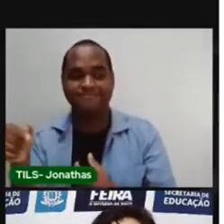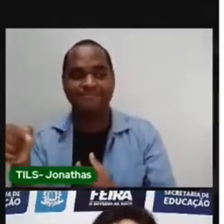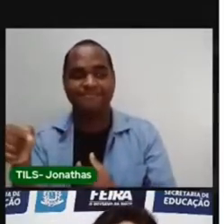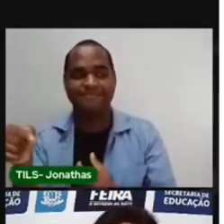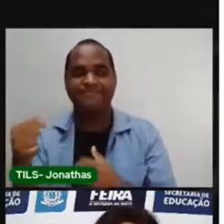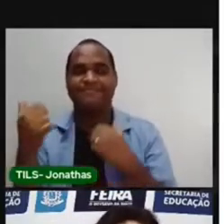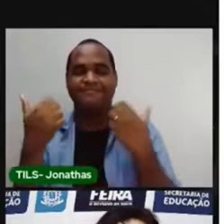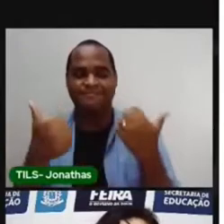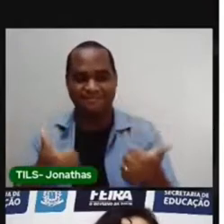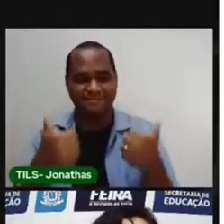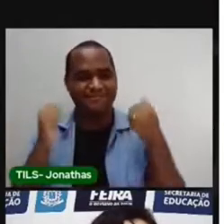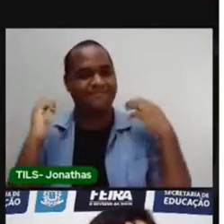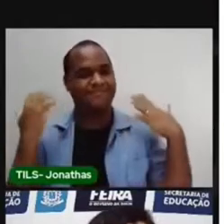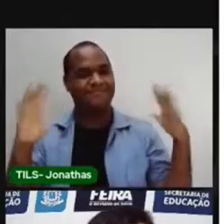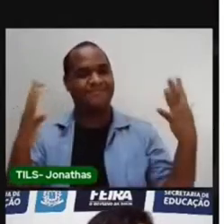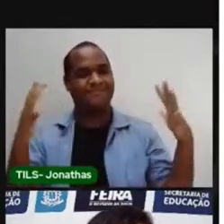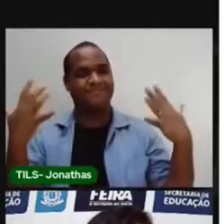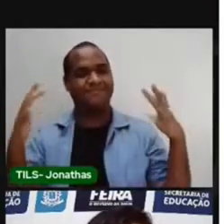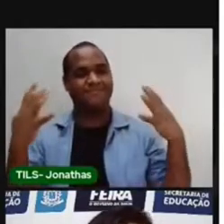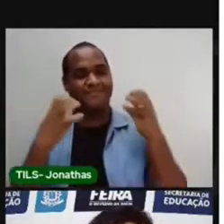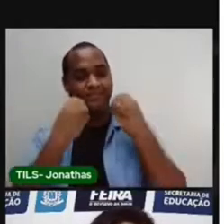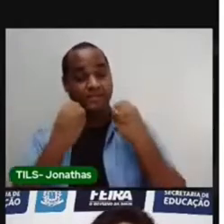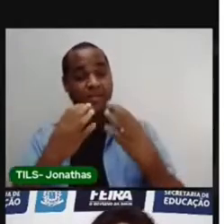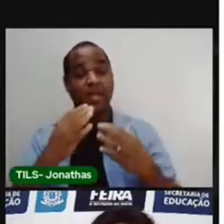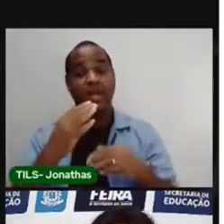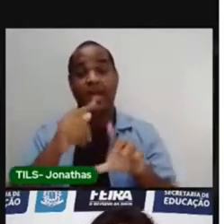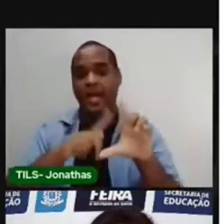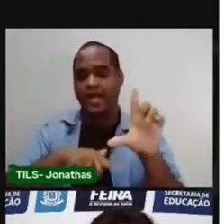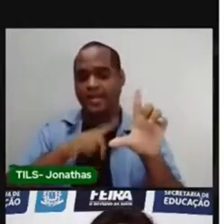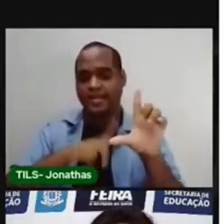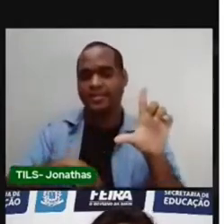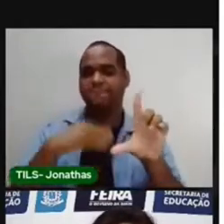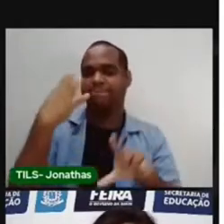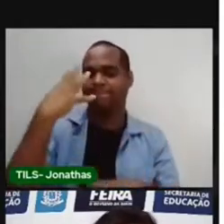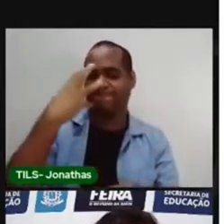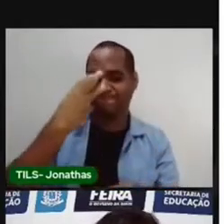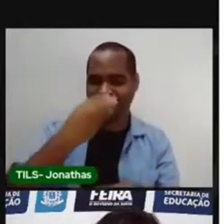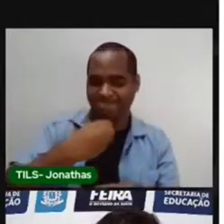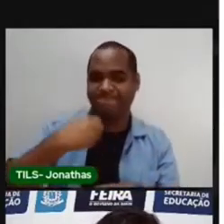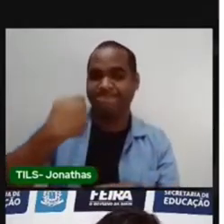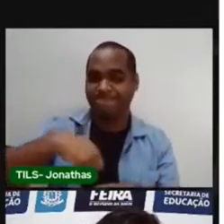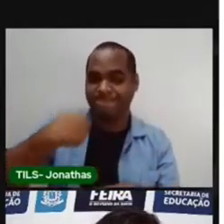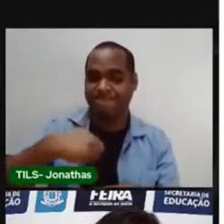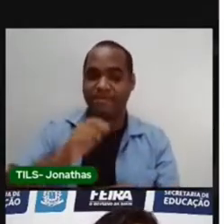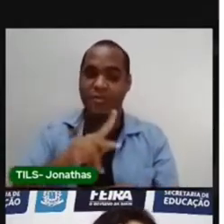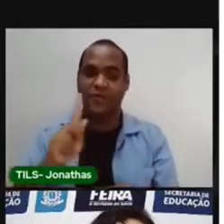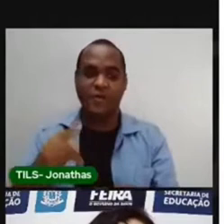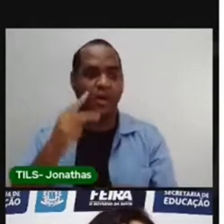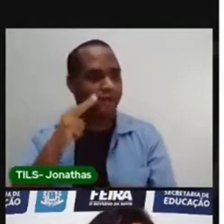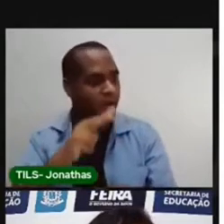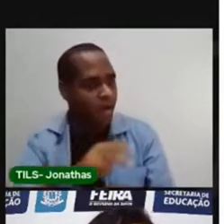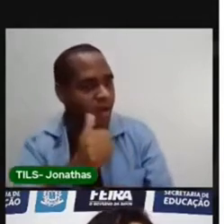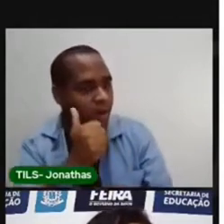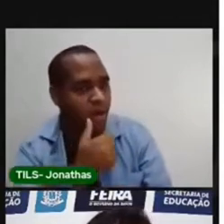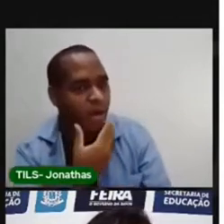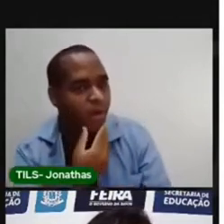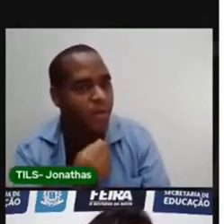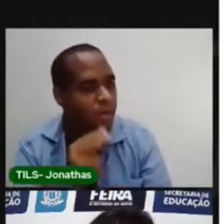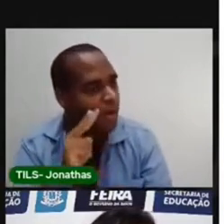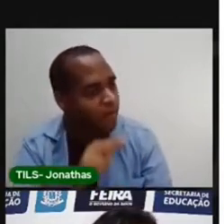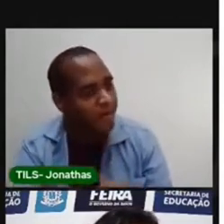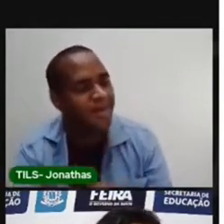Isso, muito bem. Escreve com a letra bem caprichada para sua professora ou seu professor ficar